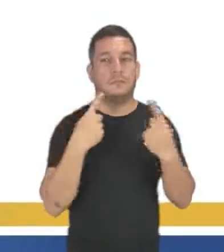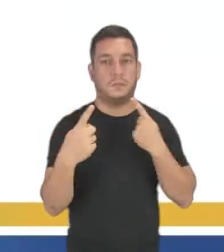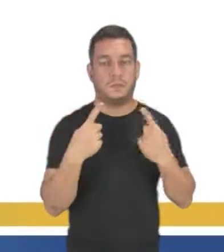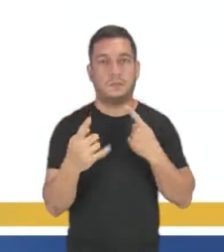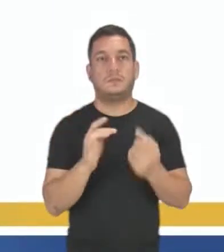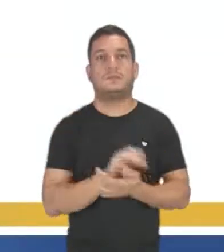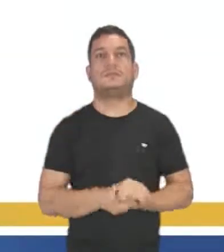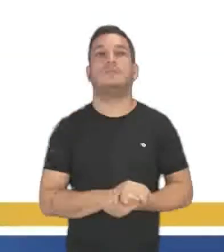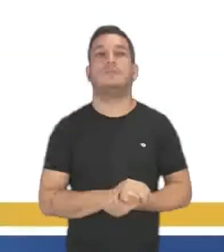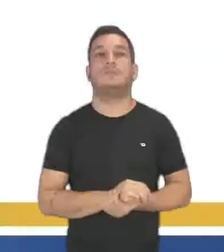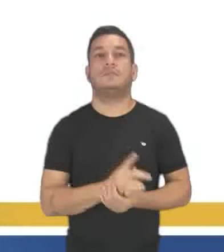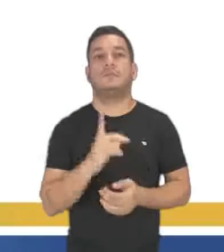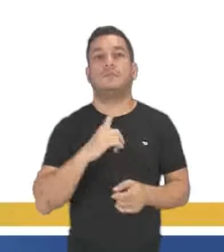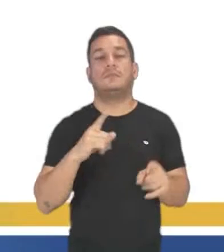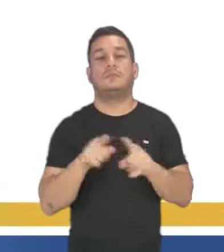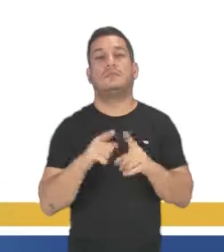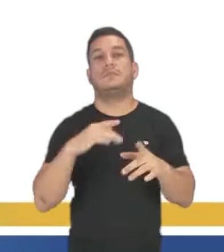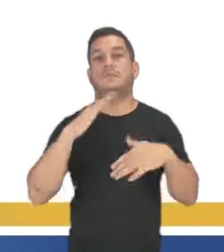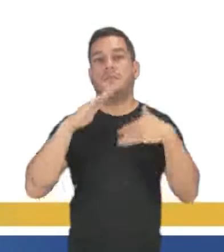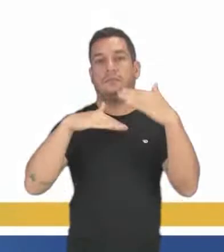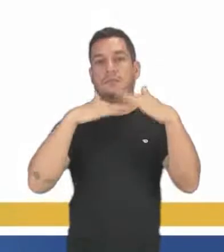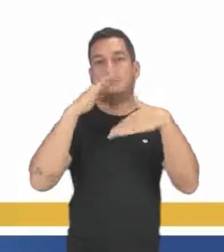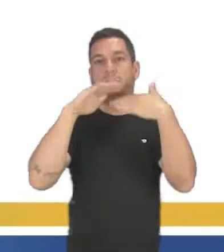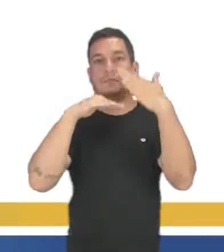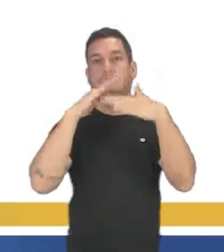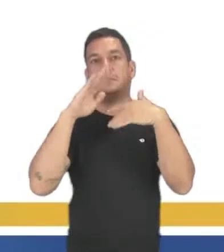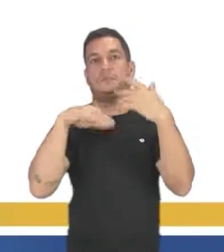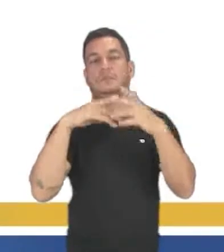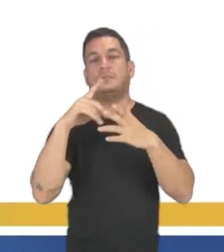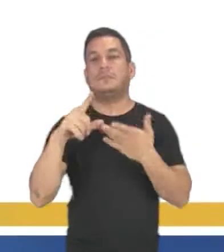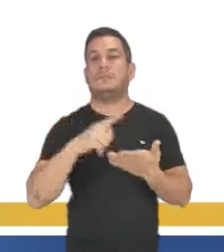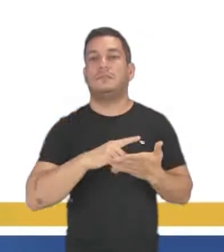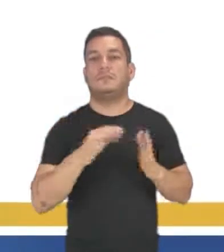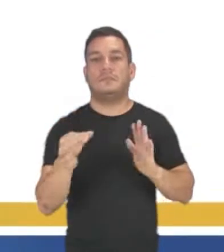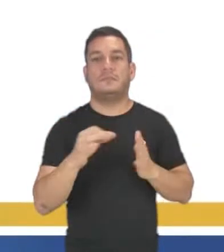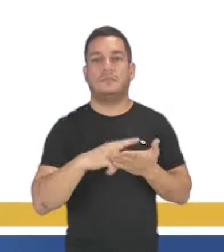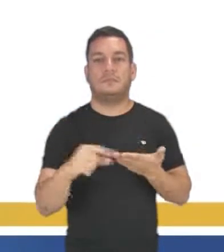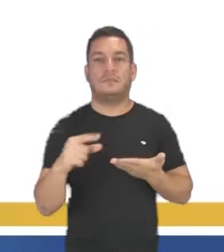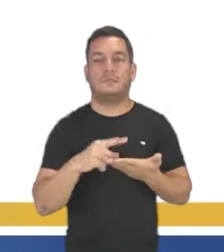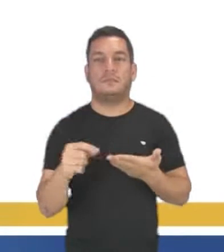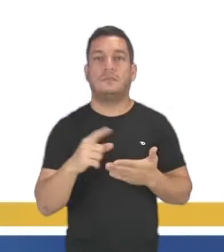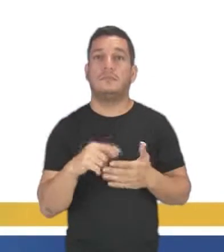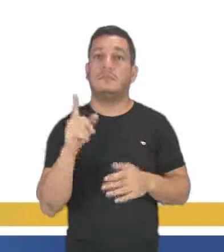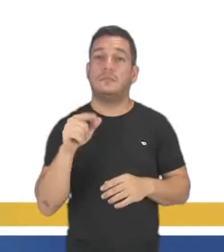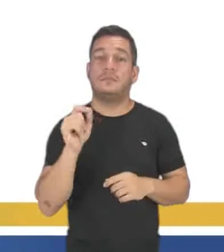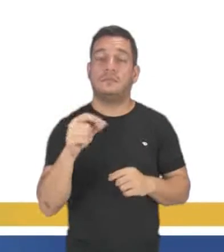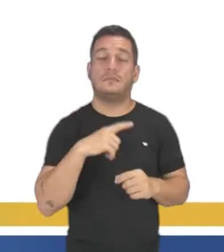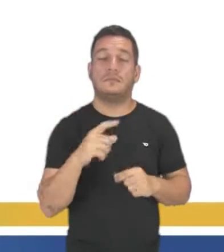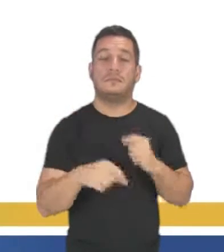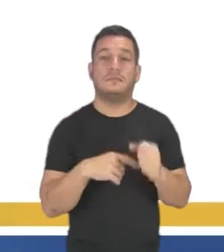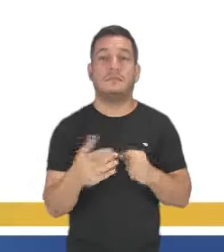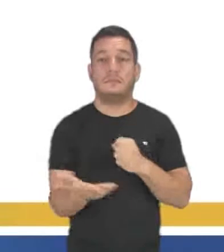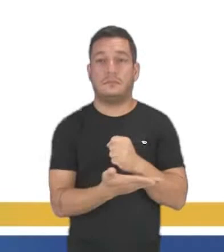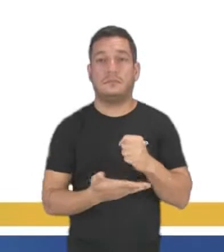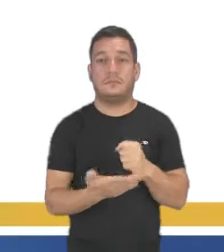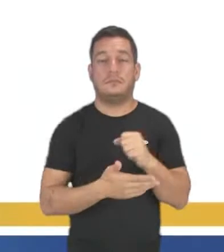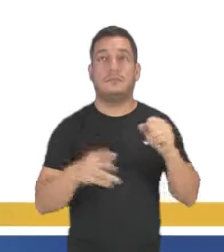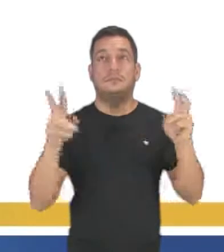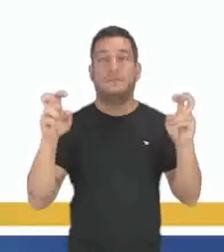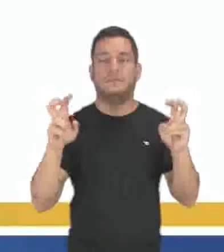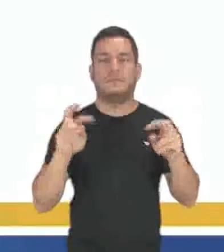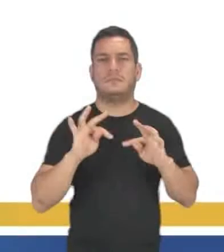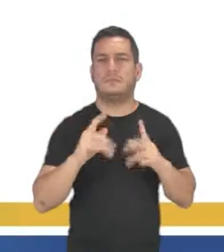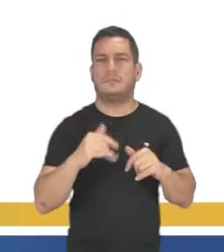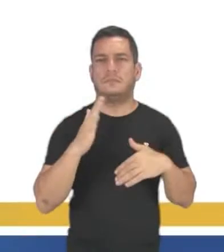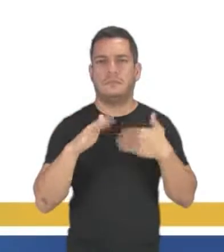discutir. Nós também temos o desenvolvimento do artigo, ou seja, é ali que está a raiz do tema.